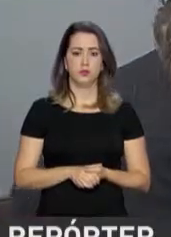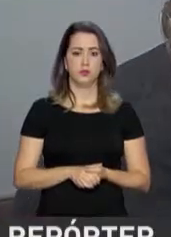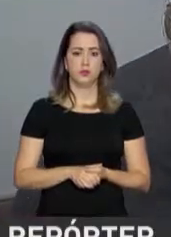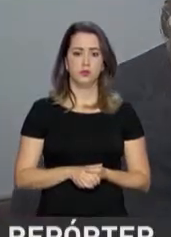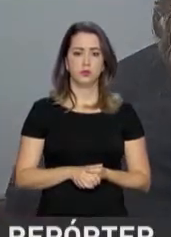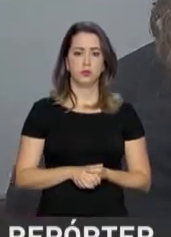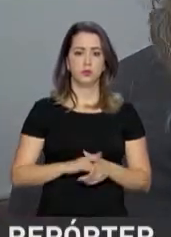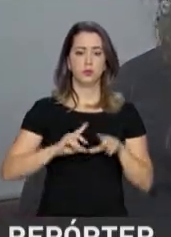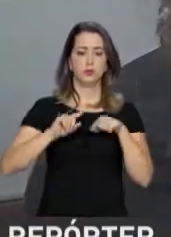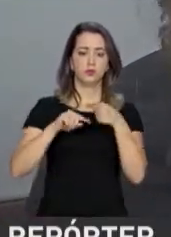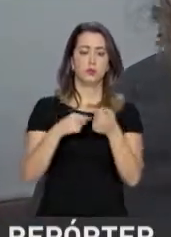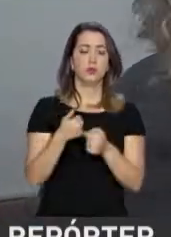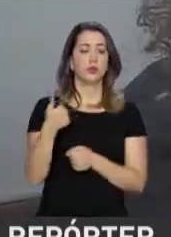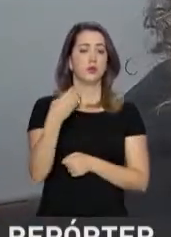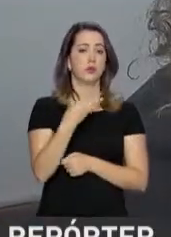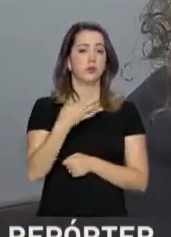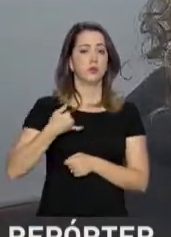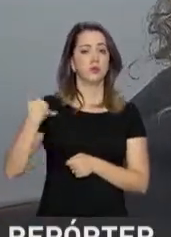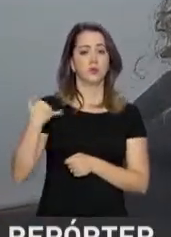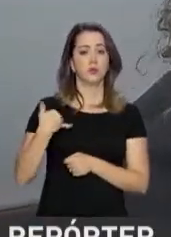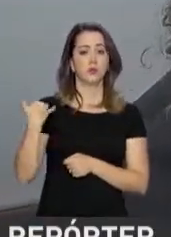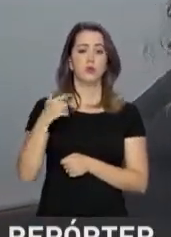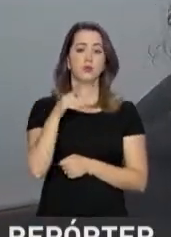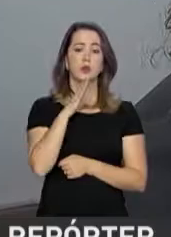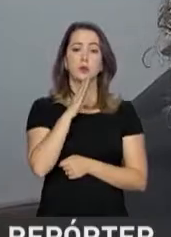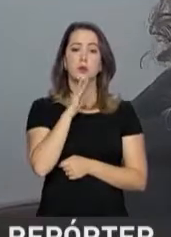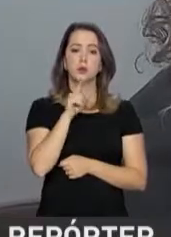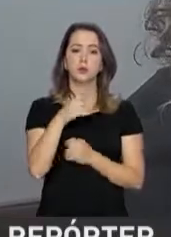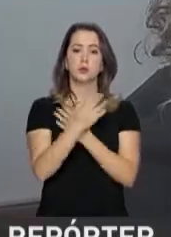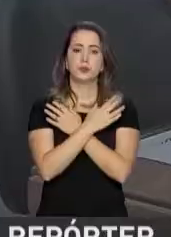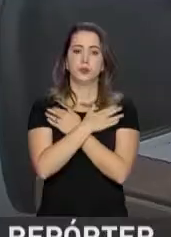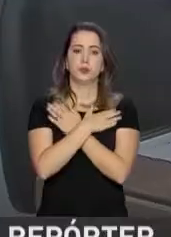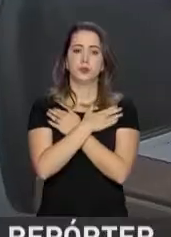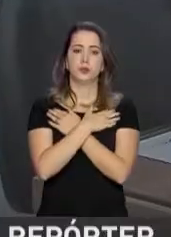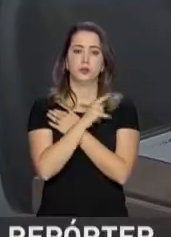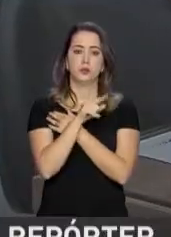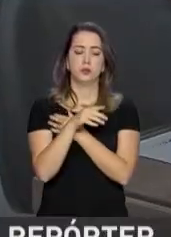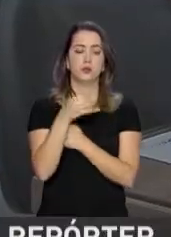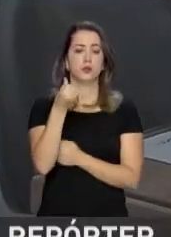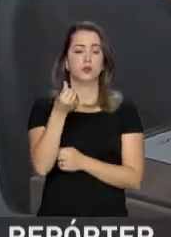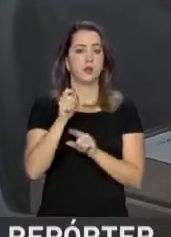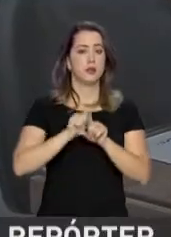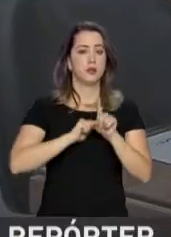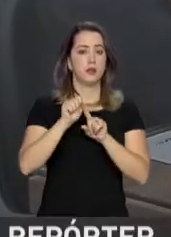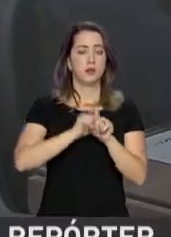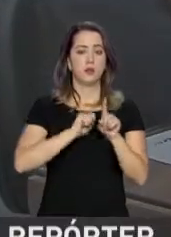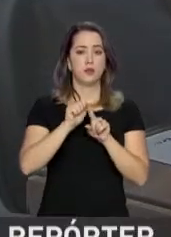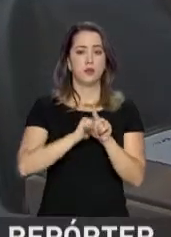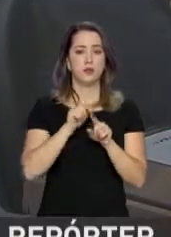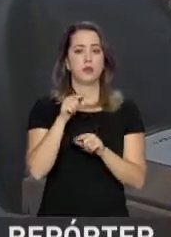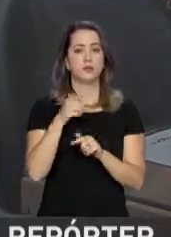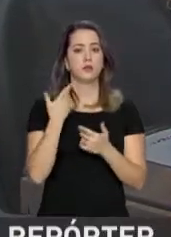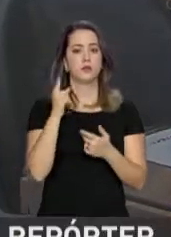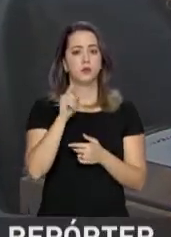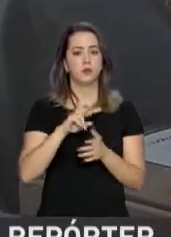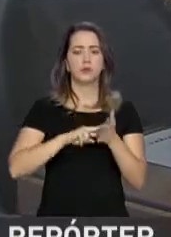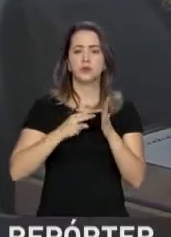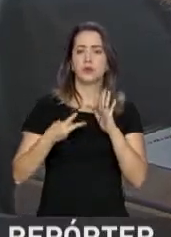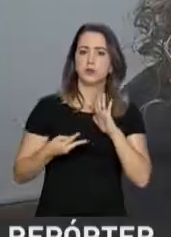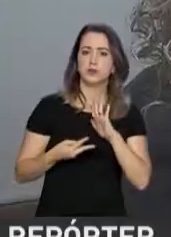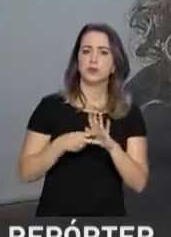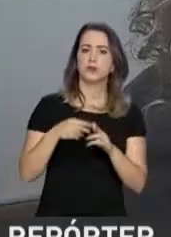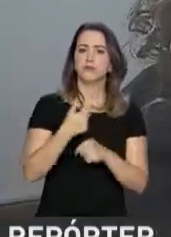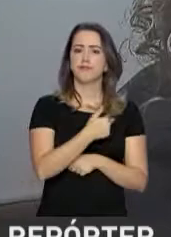depois de 14 anos janaína conheceu o desemprego foram seis meses que pra ela representaram uma